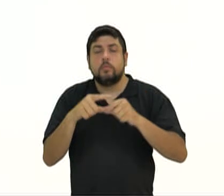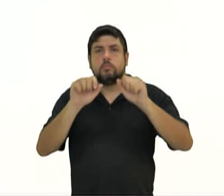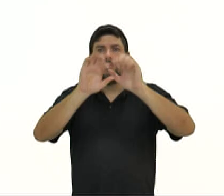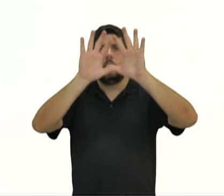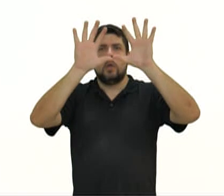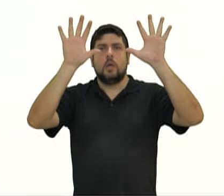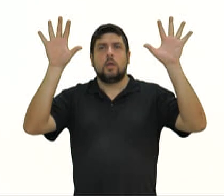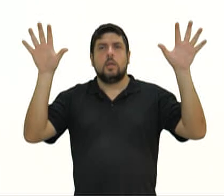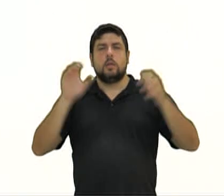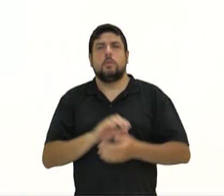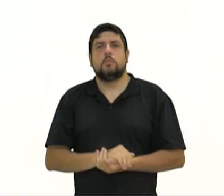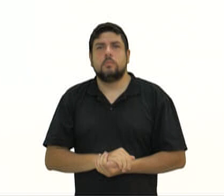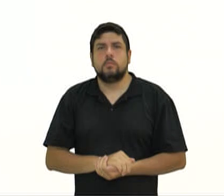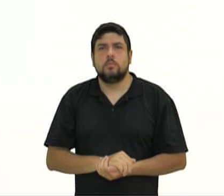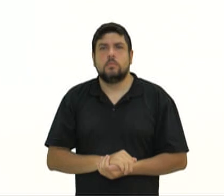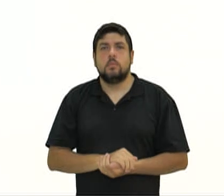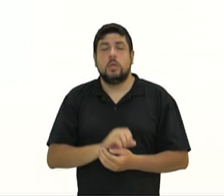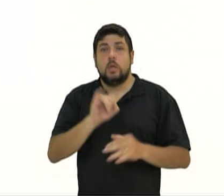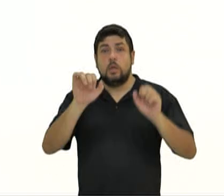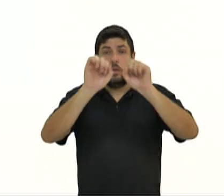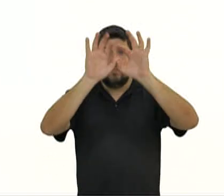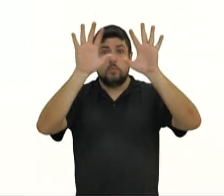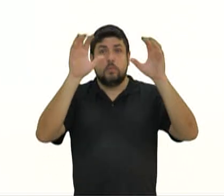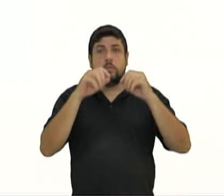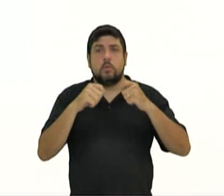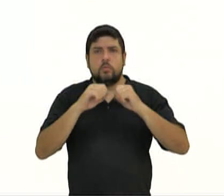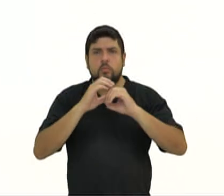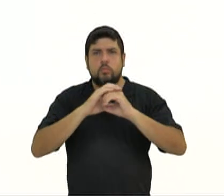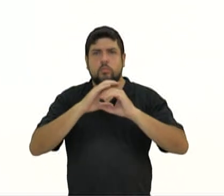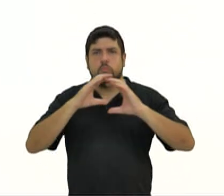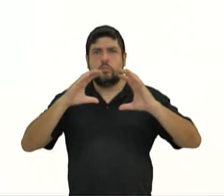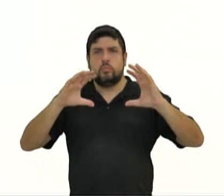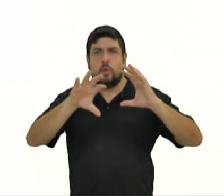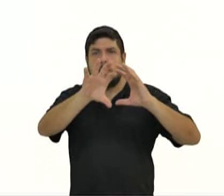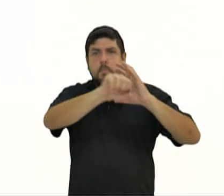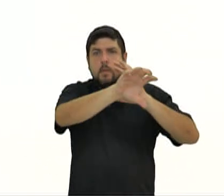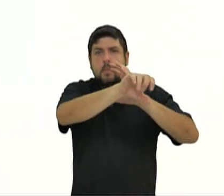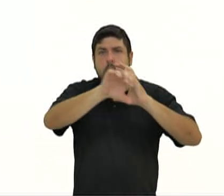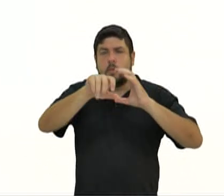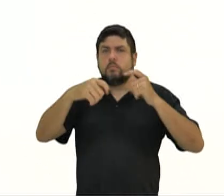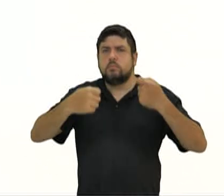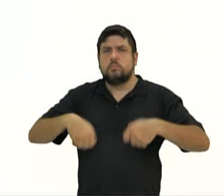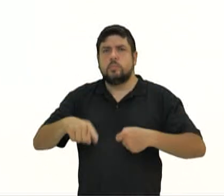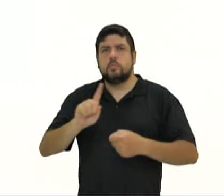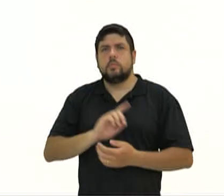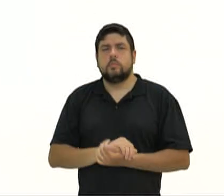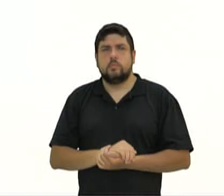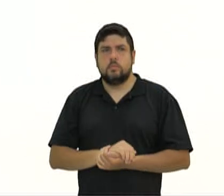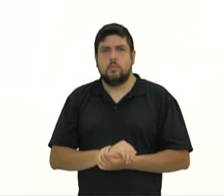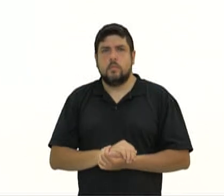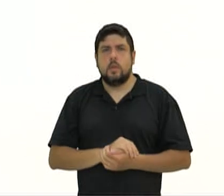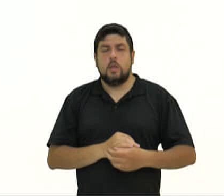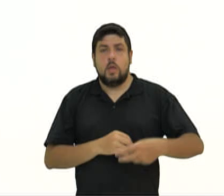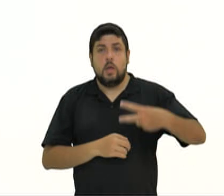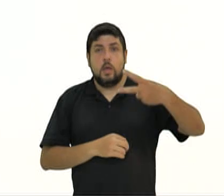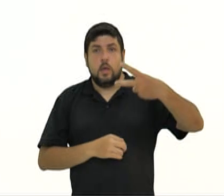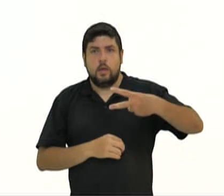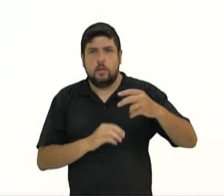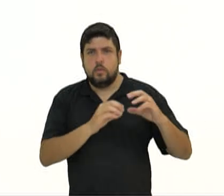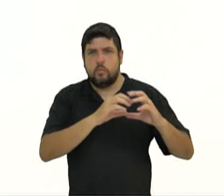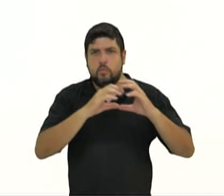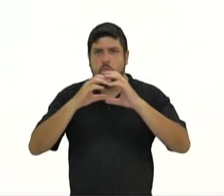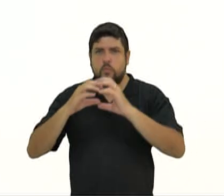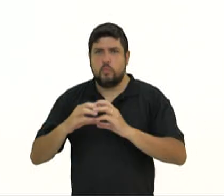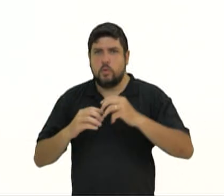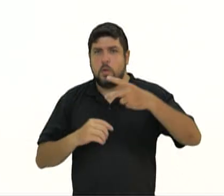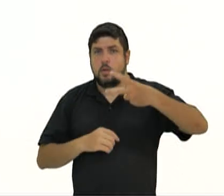ambiente. Então, se tem muita, ela não precisa capturar tanto, ela fecha. Aqui é uma pupila normal, né, com seu diâmetro normal.